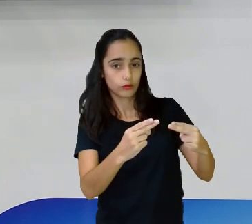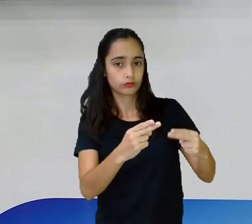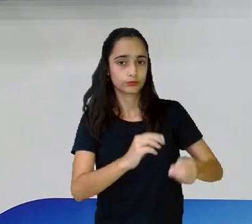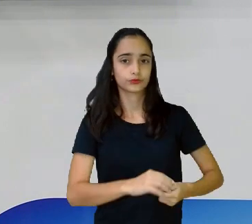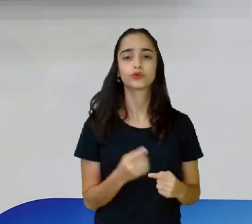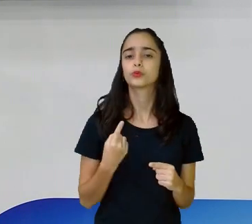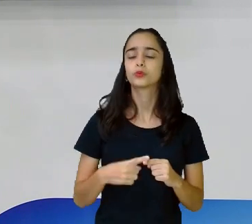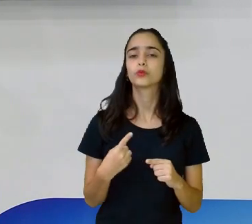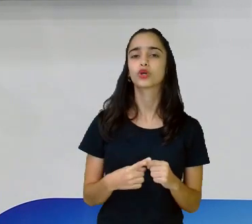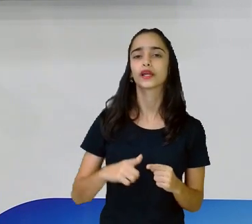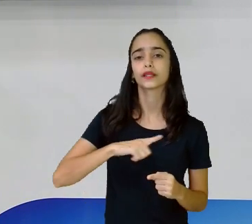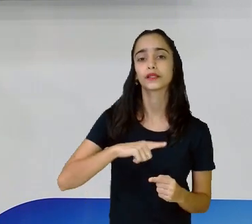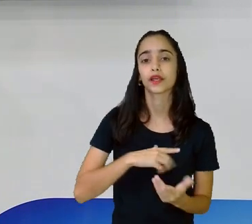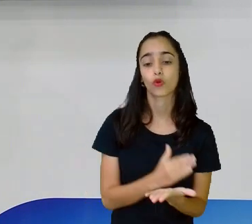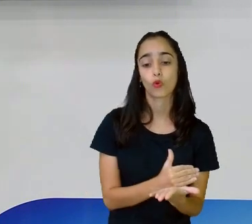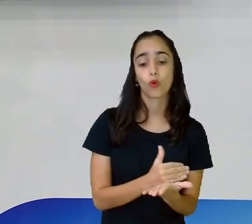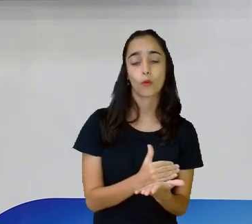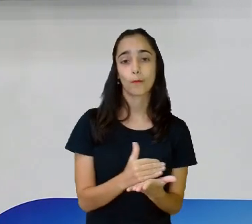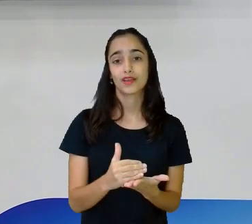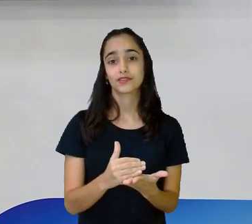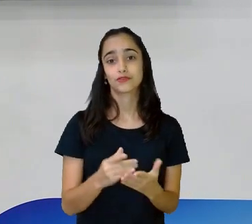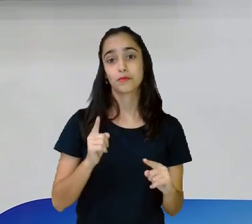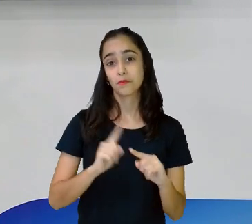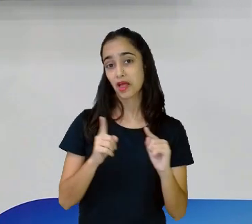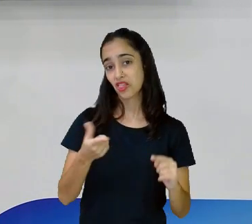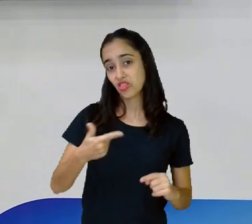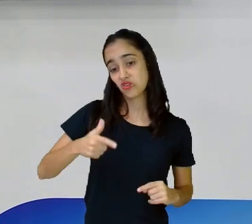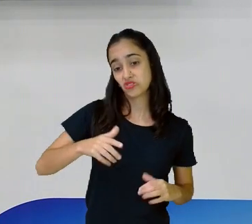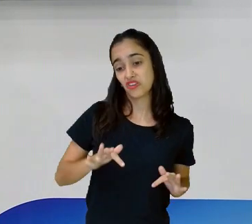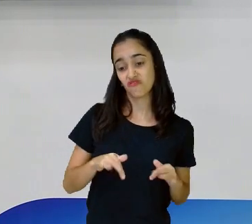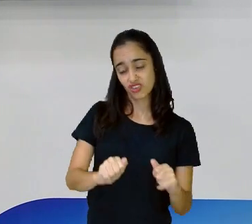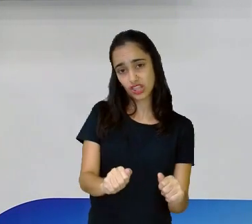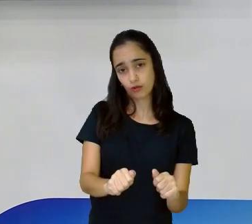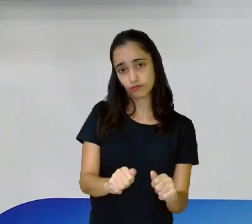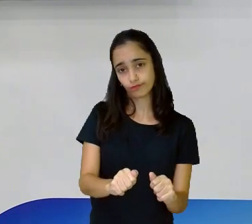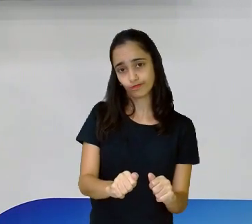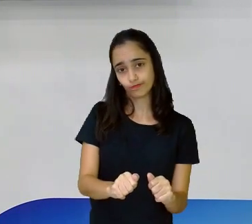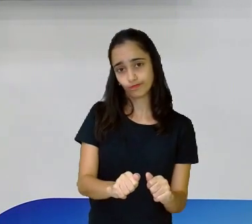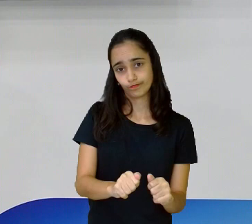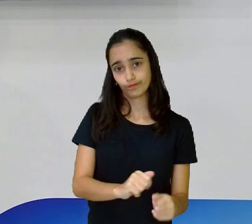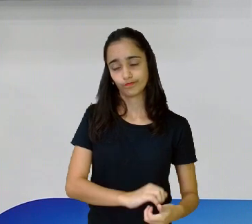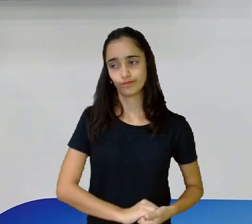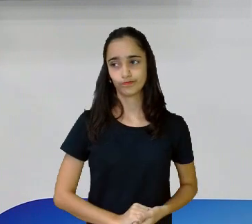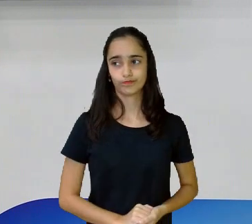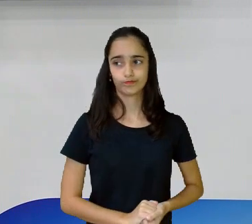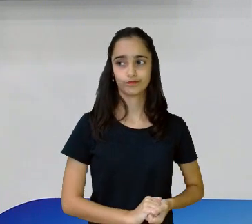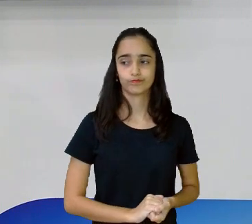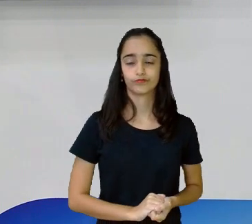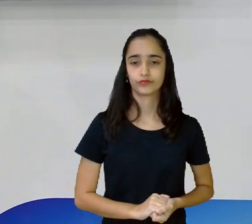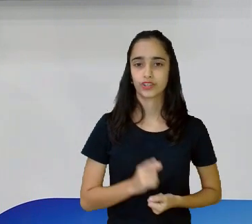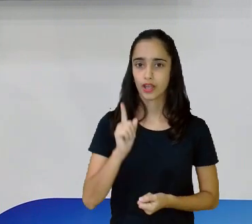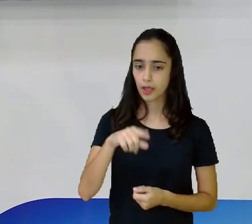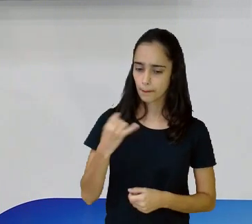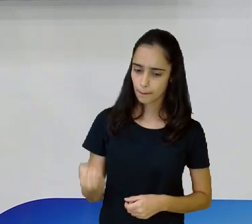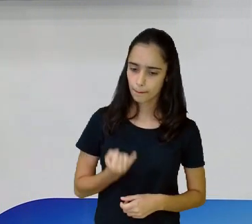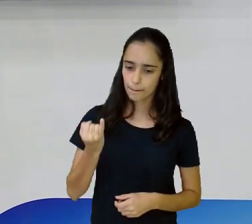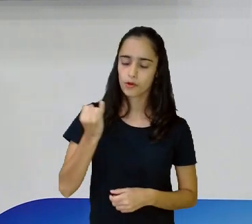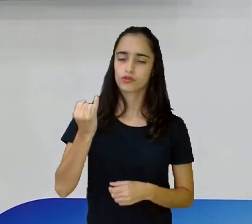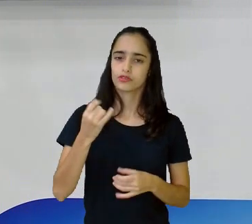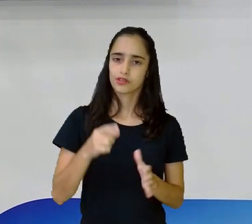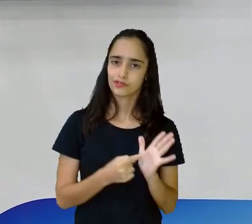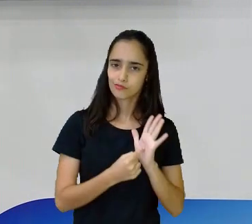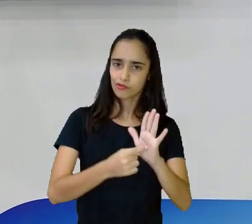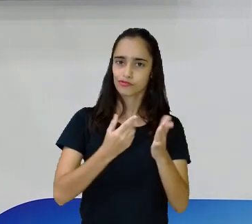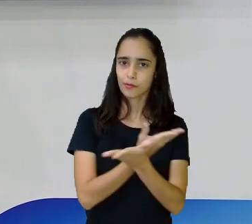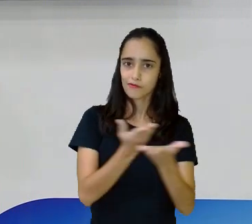ela tem começo, mas não tem fim. Segmento de reta tem começo e fim. É importante destacar essa